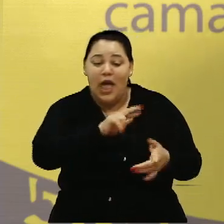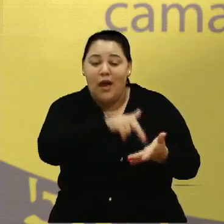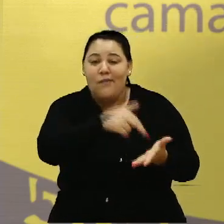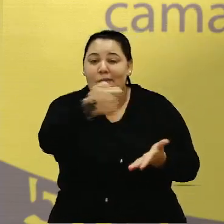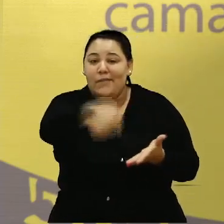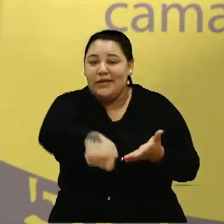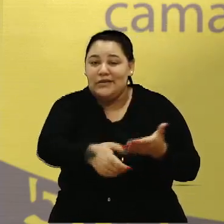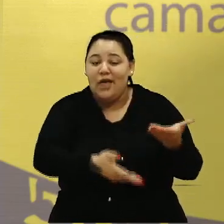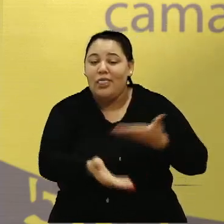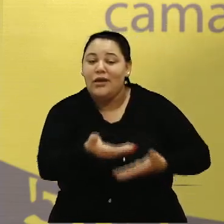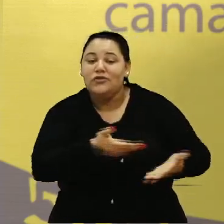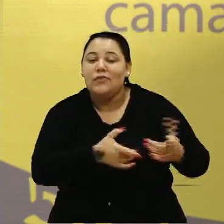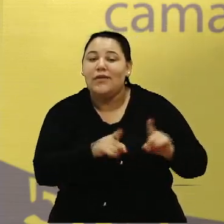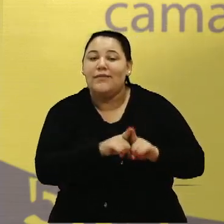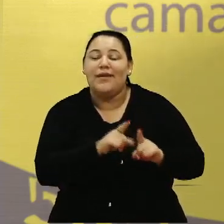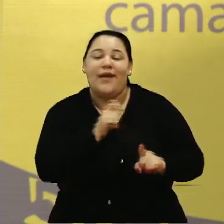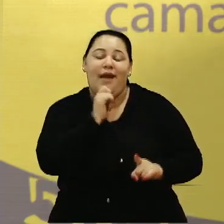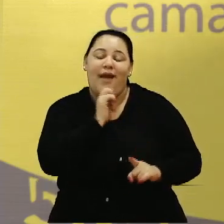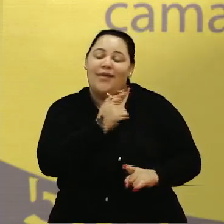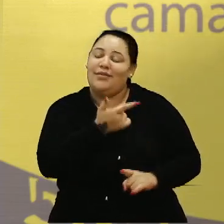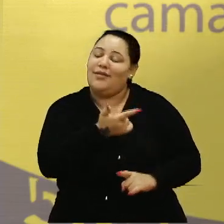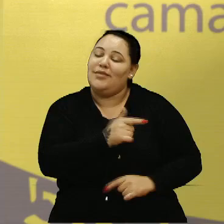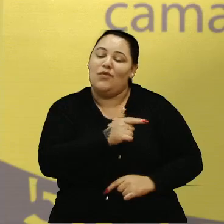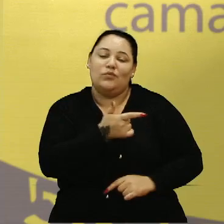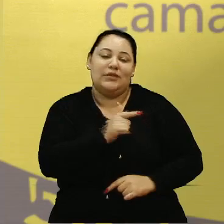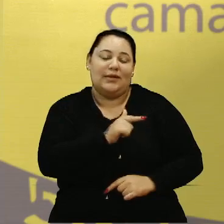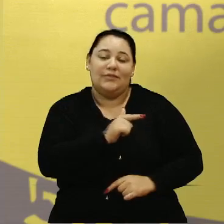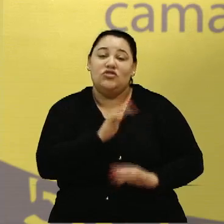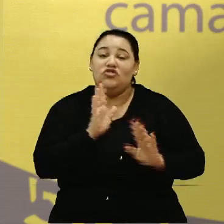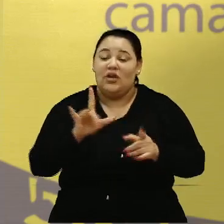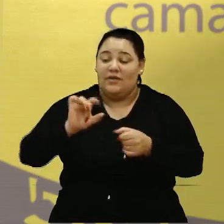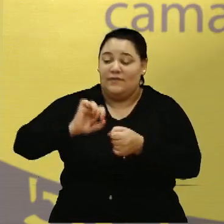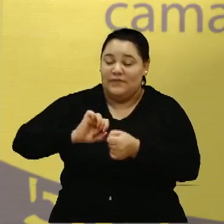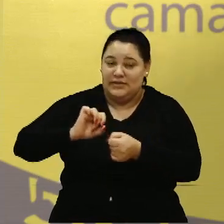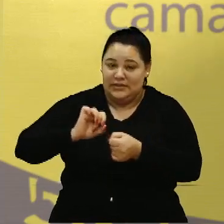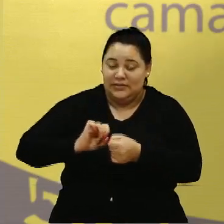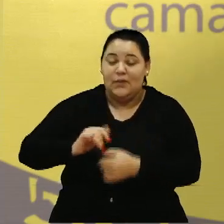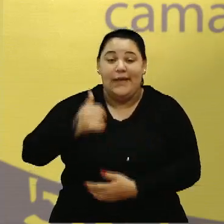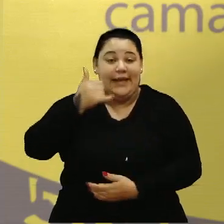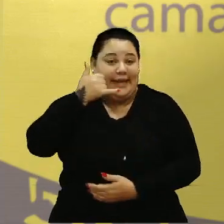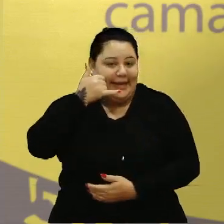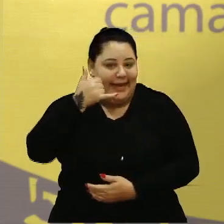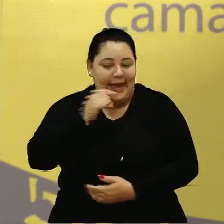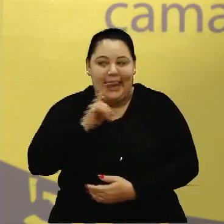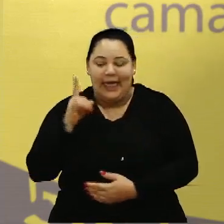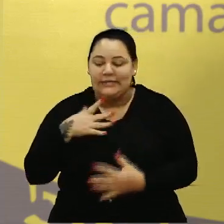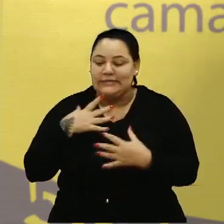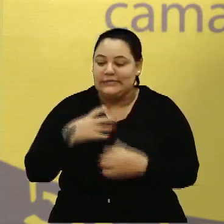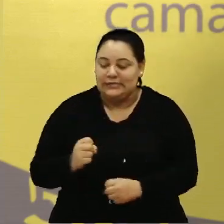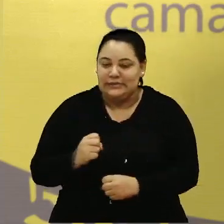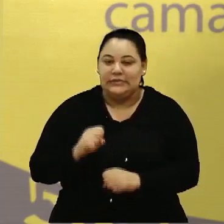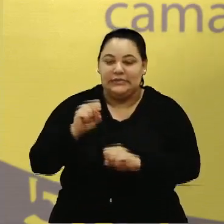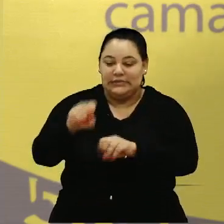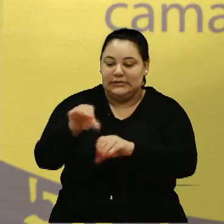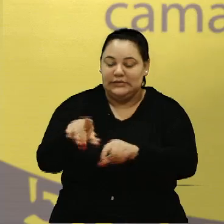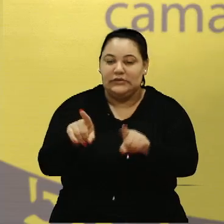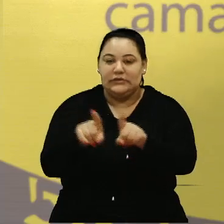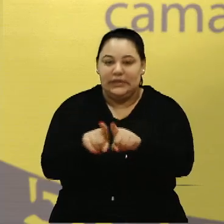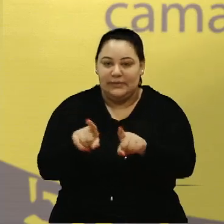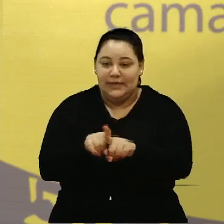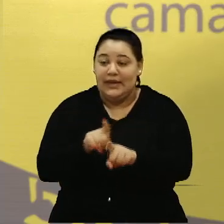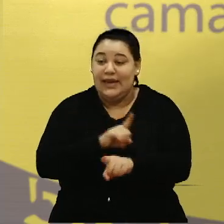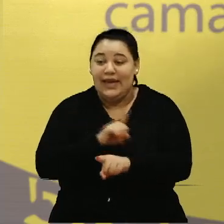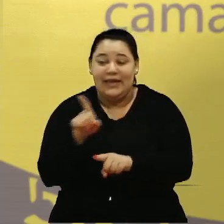desse atendimento e não tem com quem buscar. Fizemos o dever de casa, ligamos na Secretaria de Educação, onde eles também